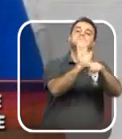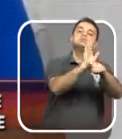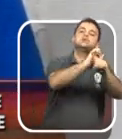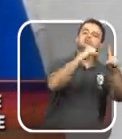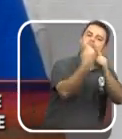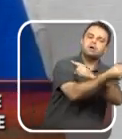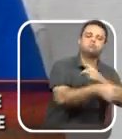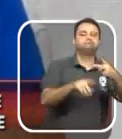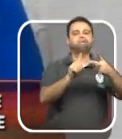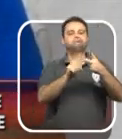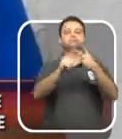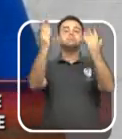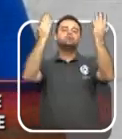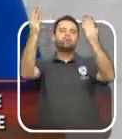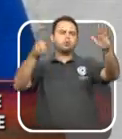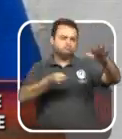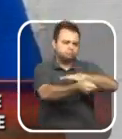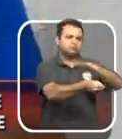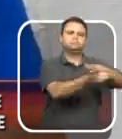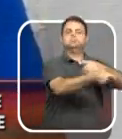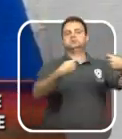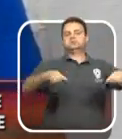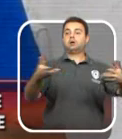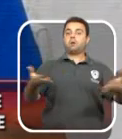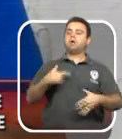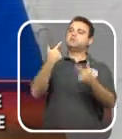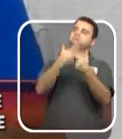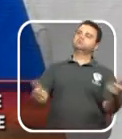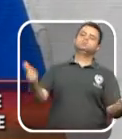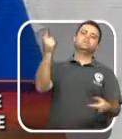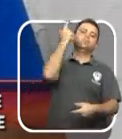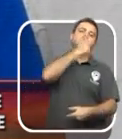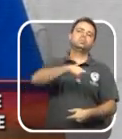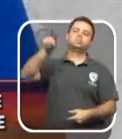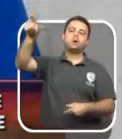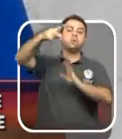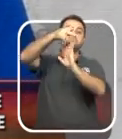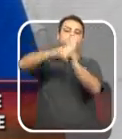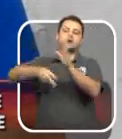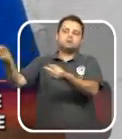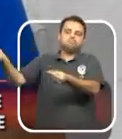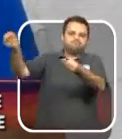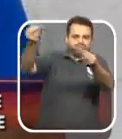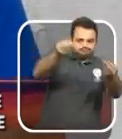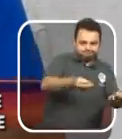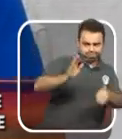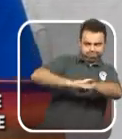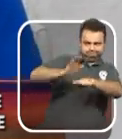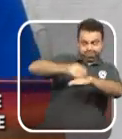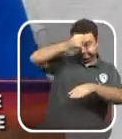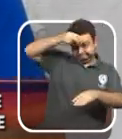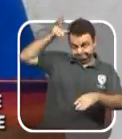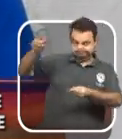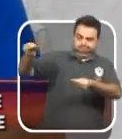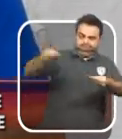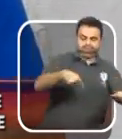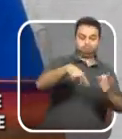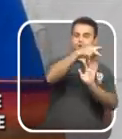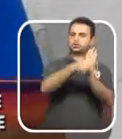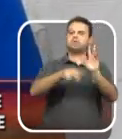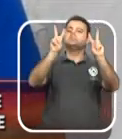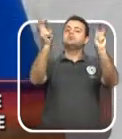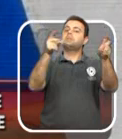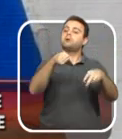eu gostaria, mas estivemos atendendo a população. Nós temos assessores que fazem esse trabalho também. Eu